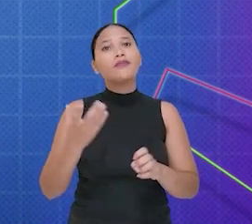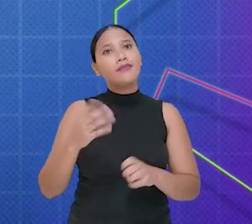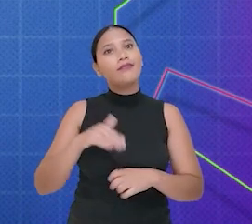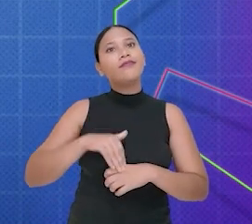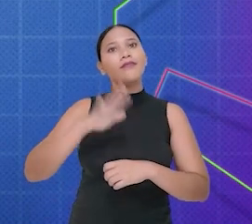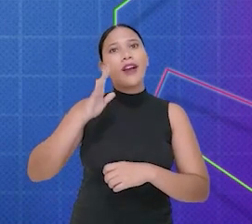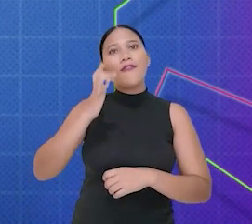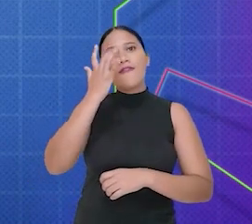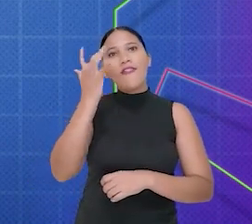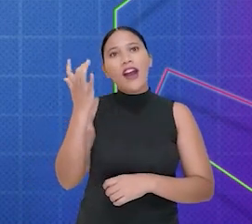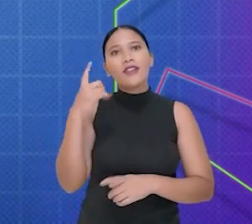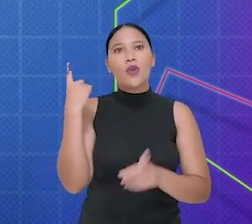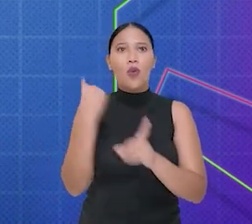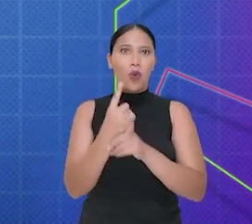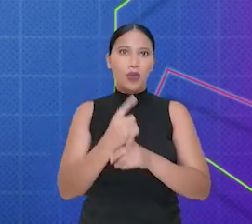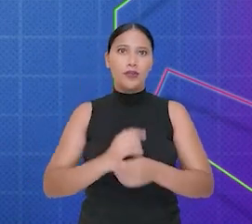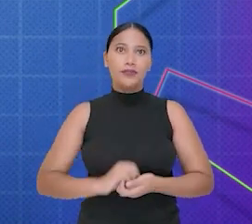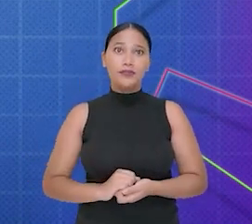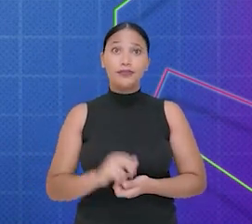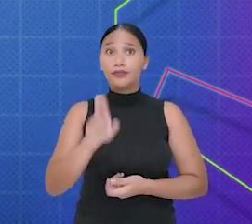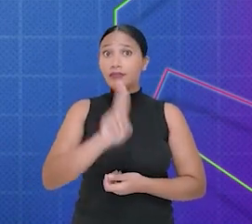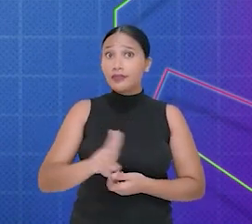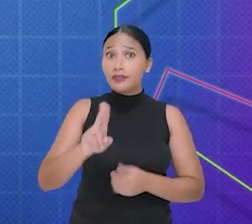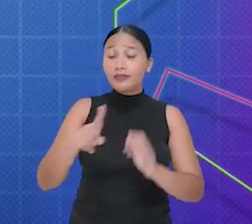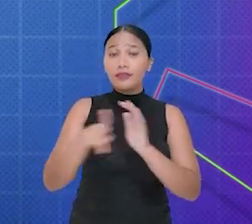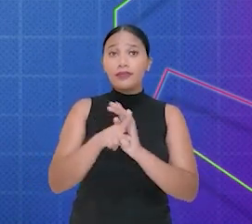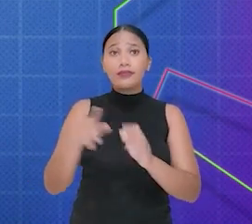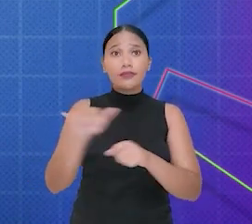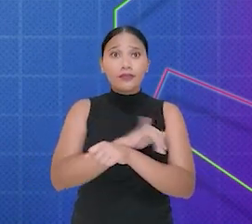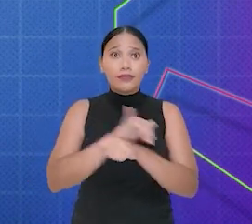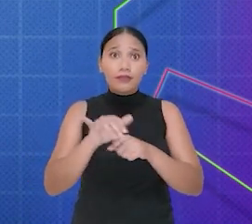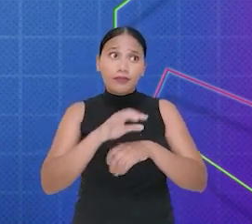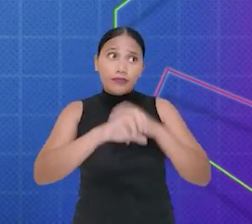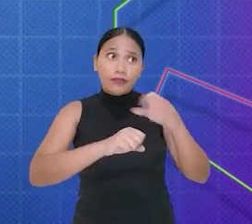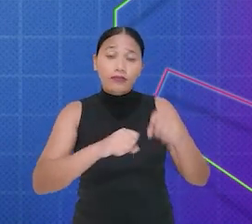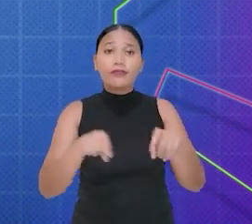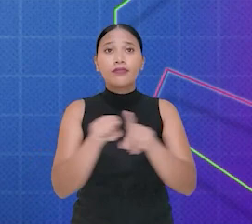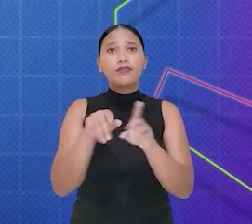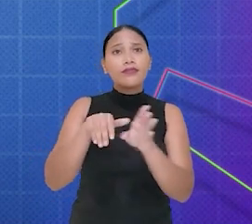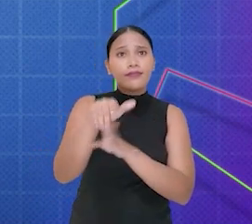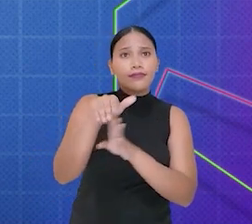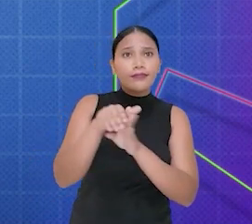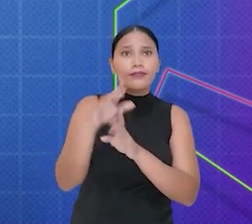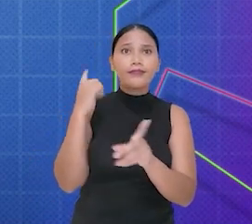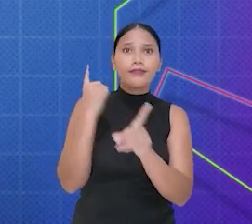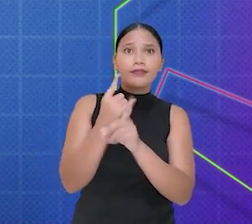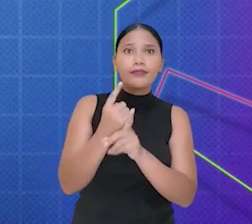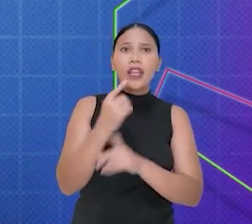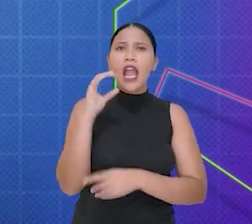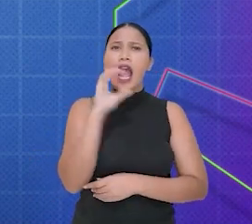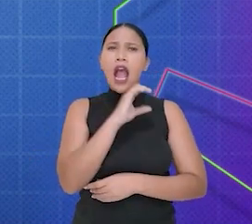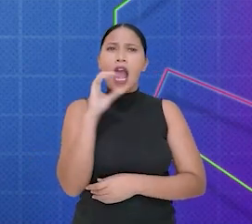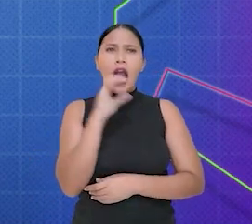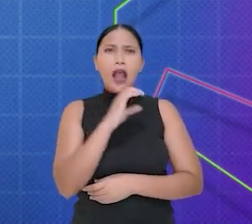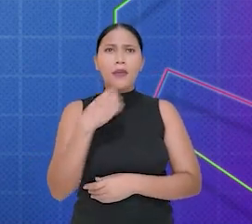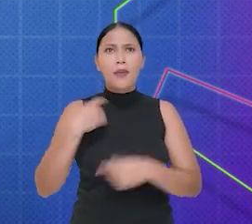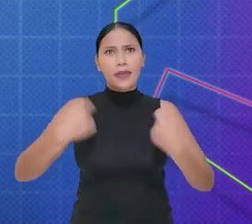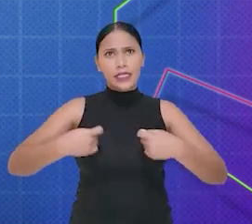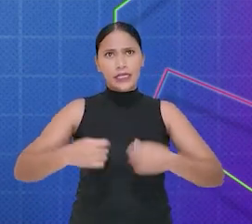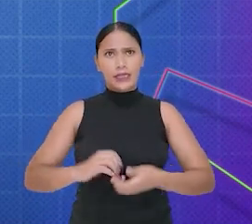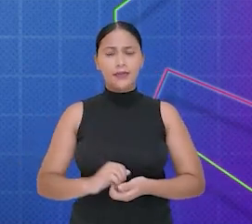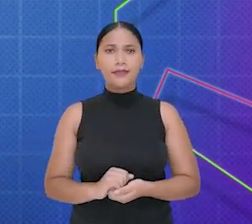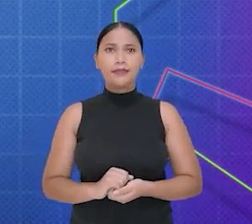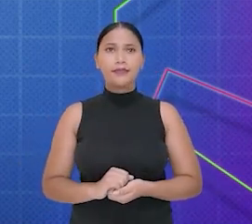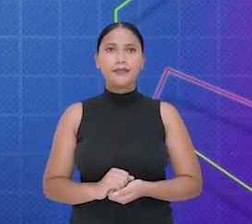arquivo que está procurando, mais fácil será de encontrar. Use as ferramentas de busca e as dicas acima para encontrar rapidamente